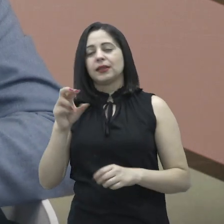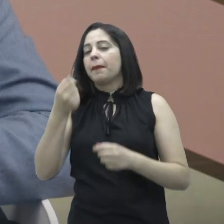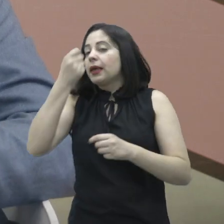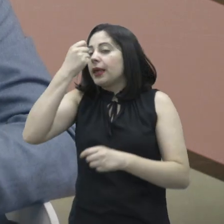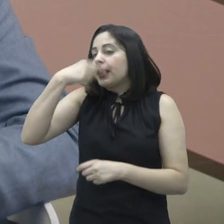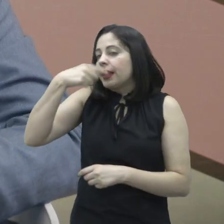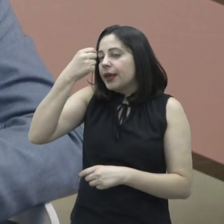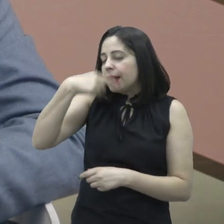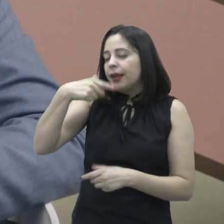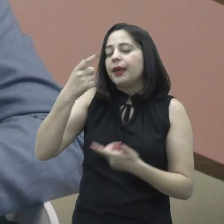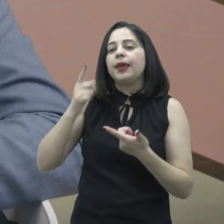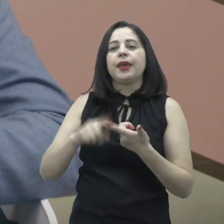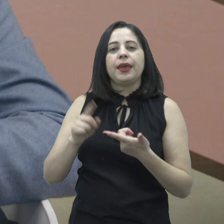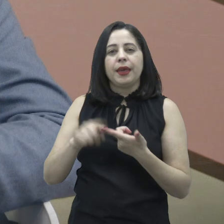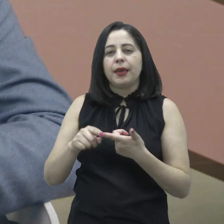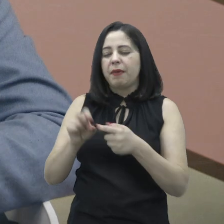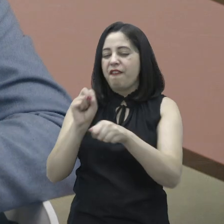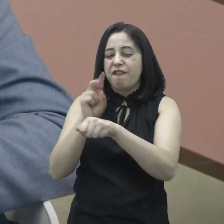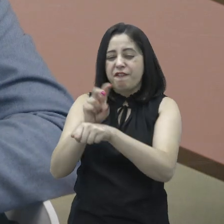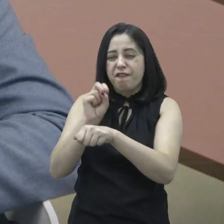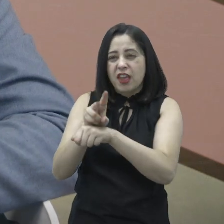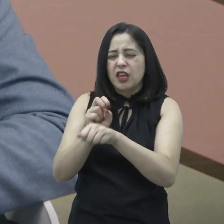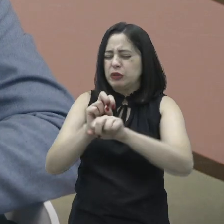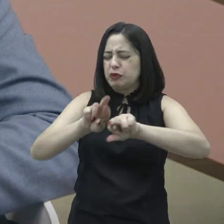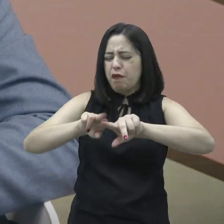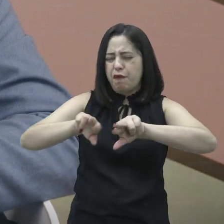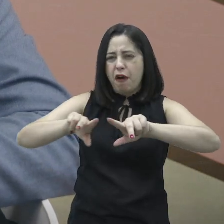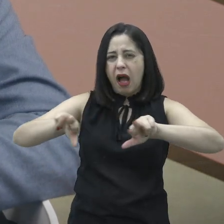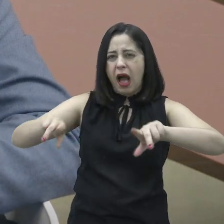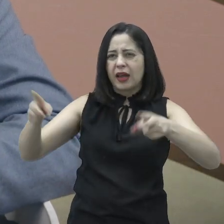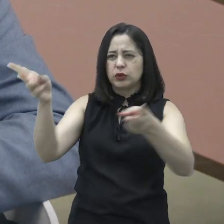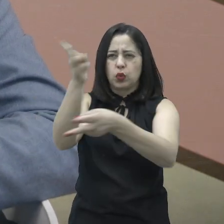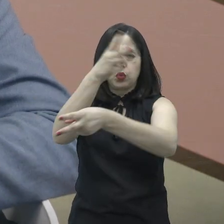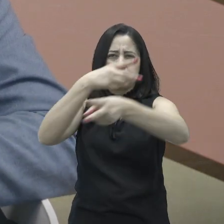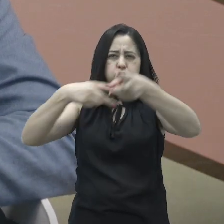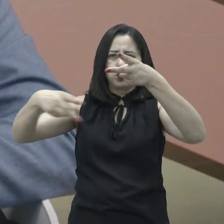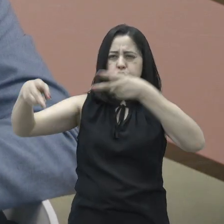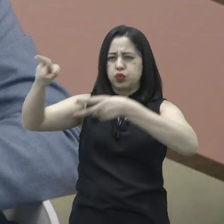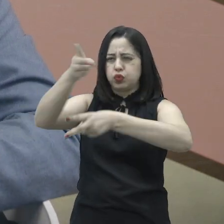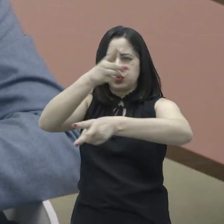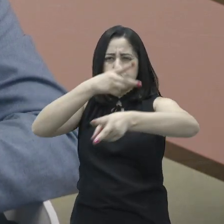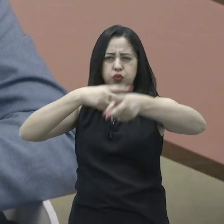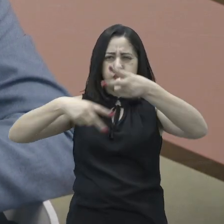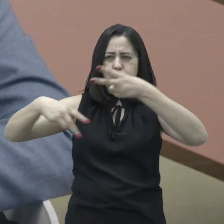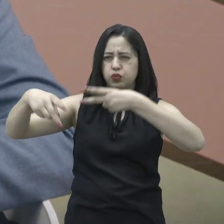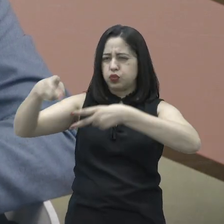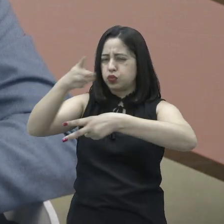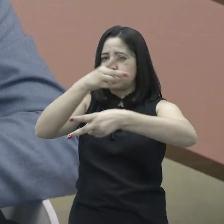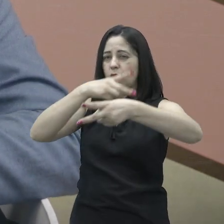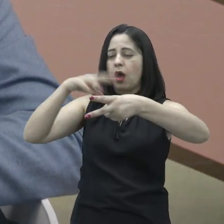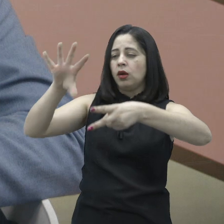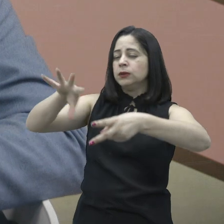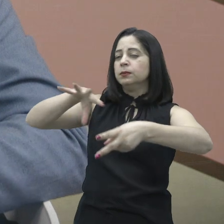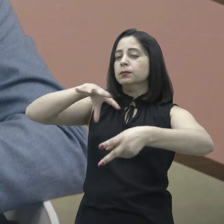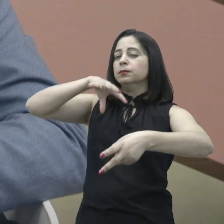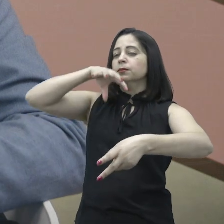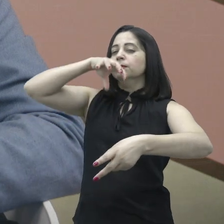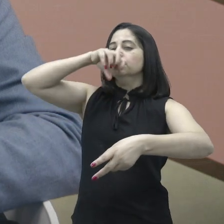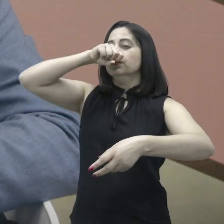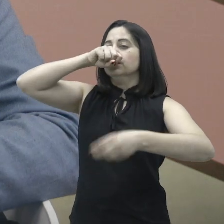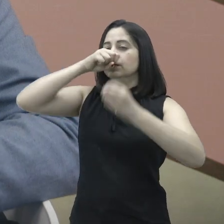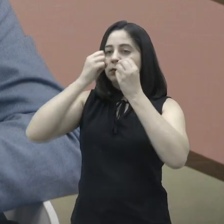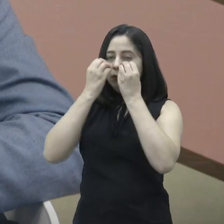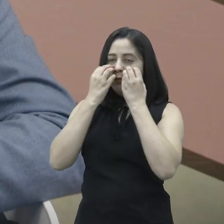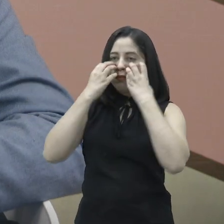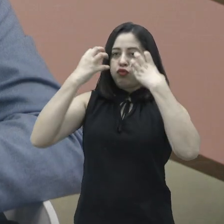influenza, o rinovírus, que são os vírus que circulam durante o período, principalmente do verão e do comecinho do inverno, eles podem gerar essa